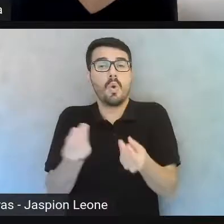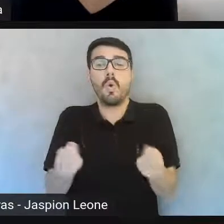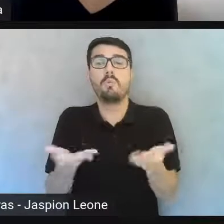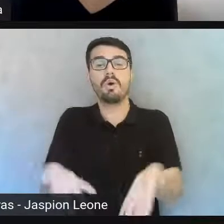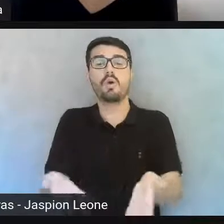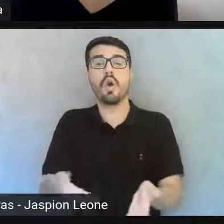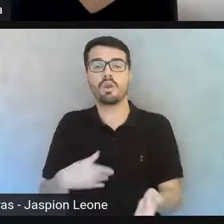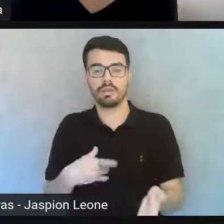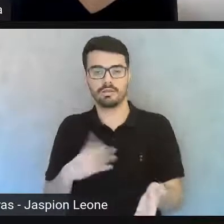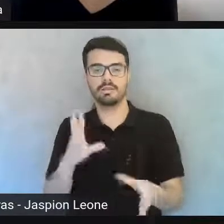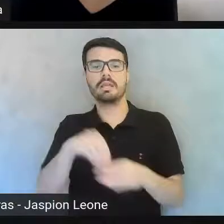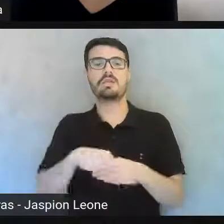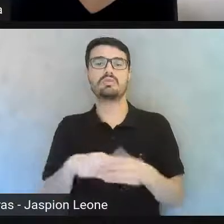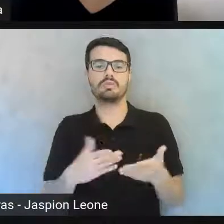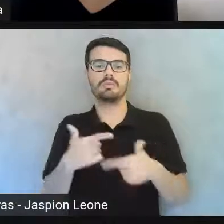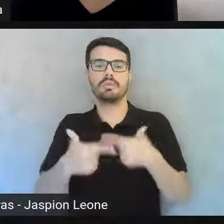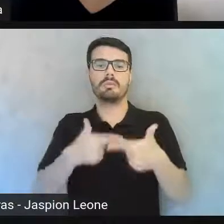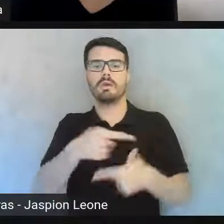pública?